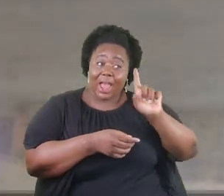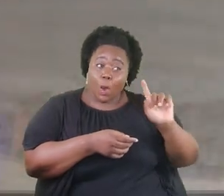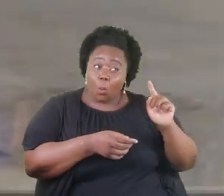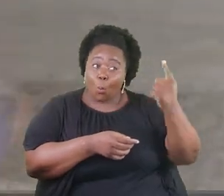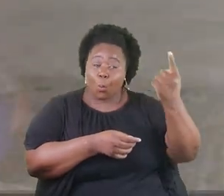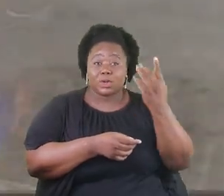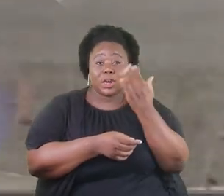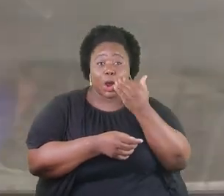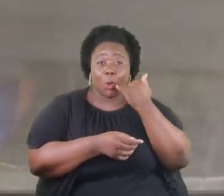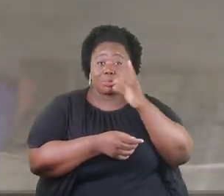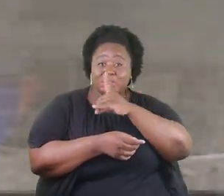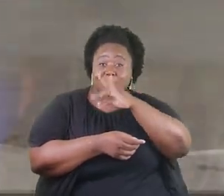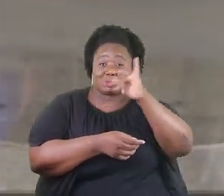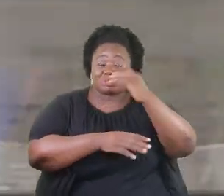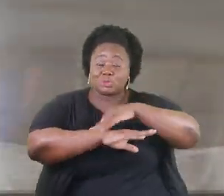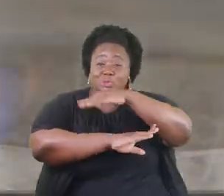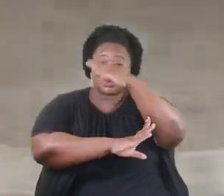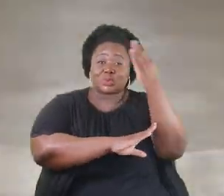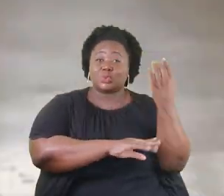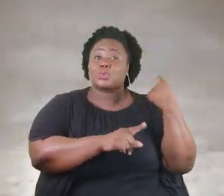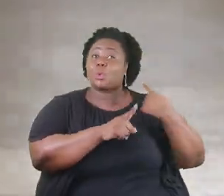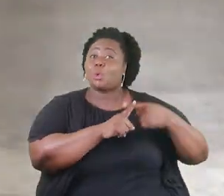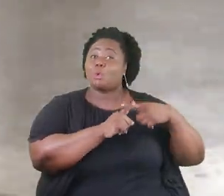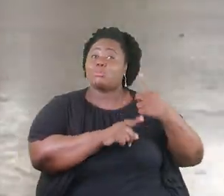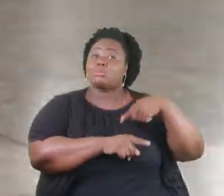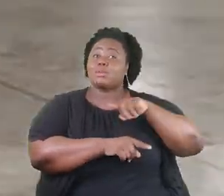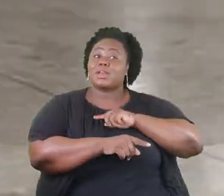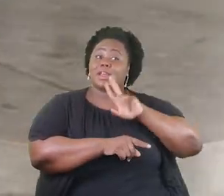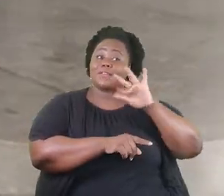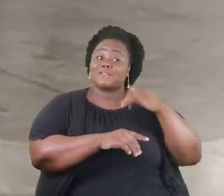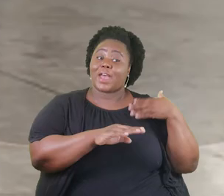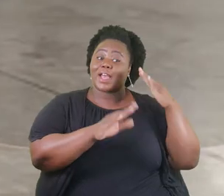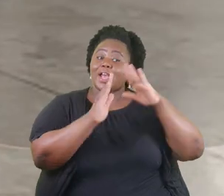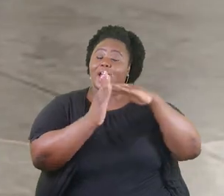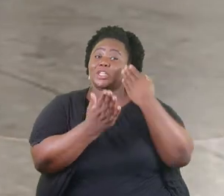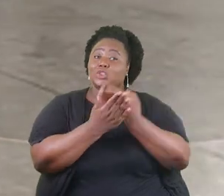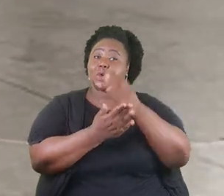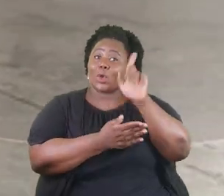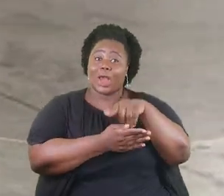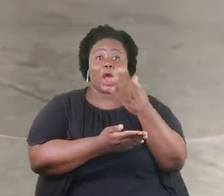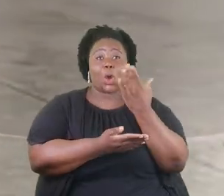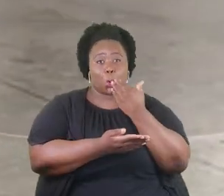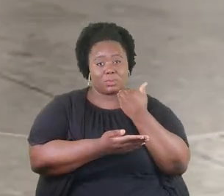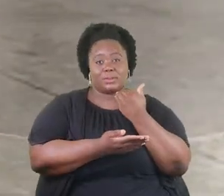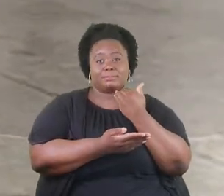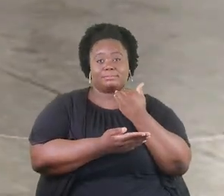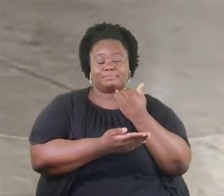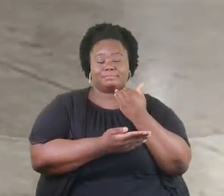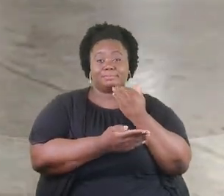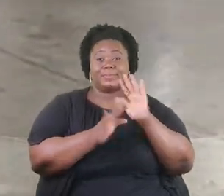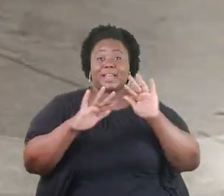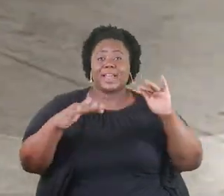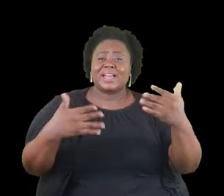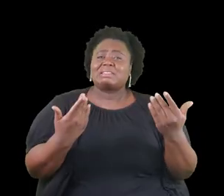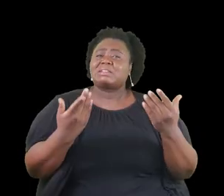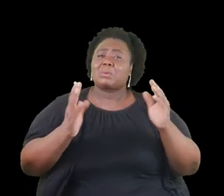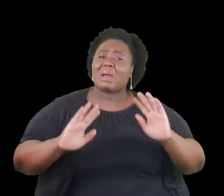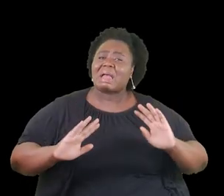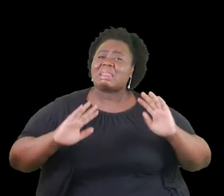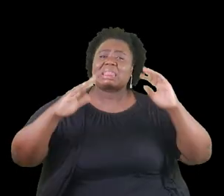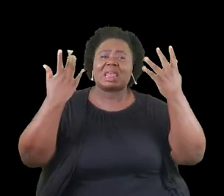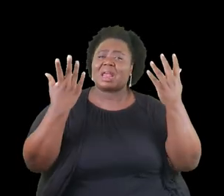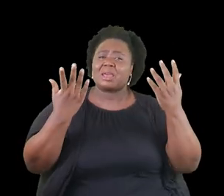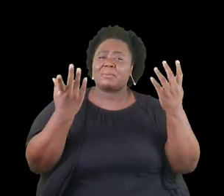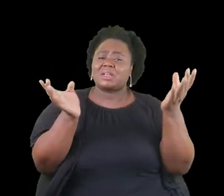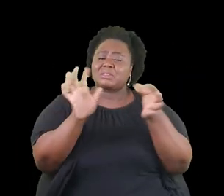única refeição do dia e o motivo pelo qual estão matriculados na escola. Assim, os festejos de